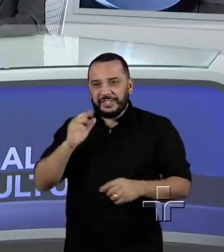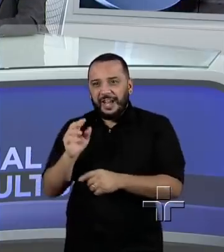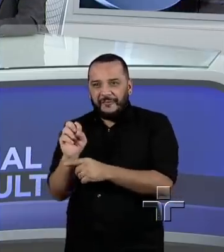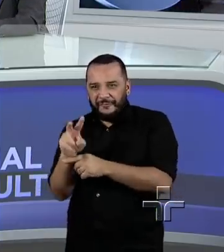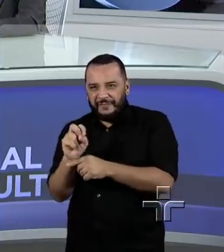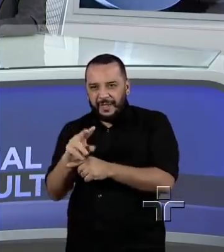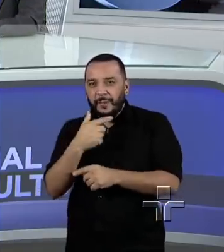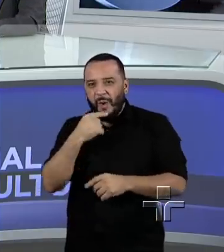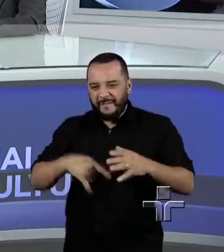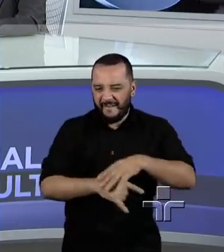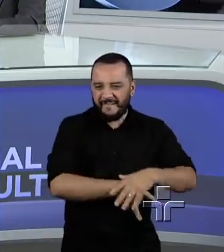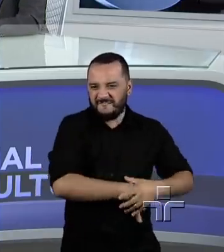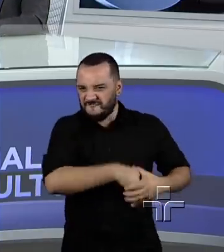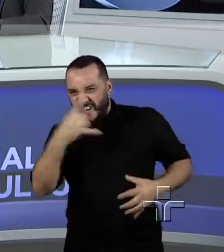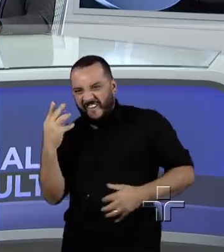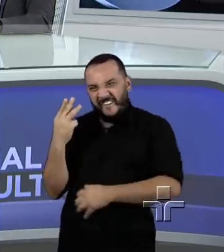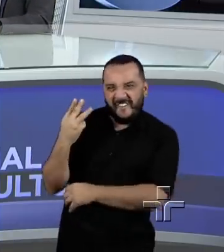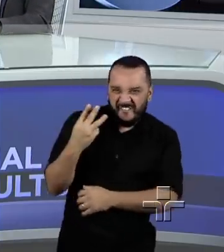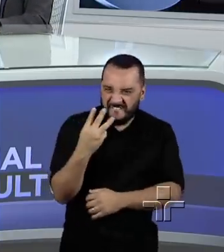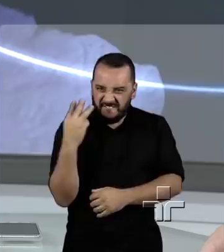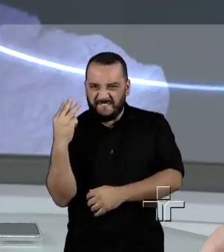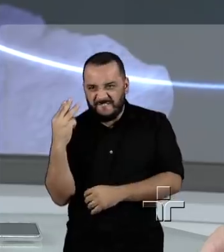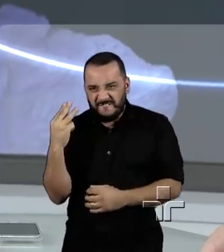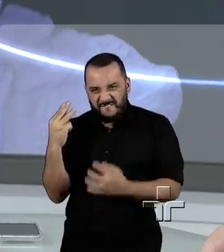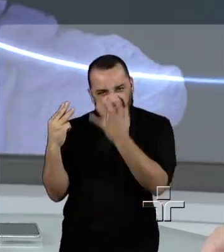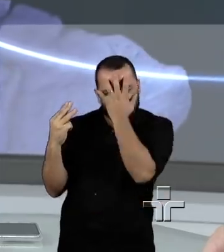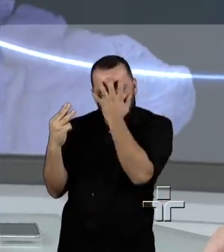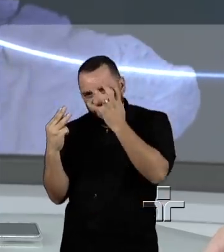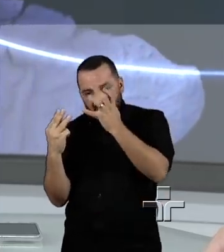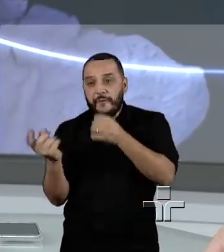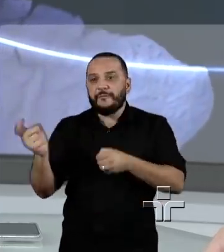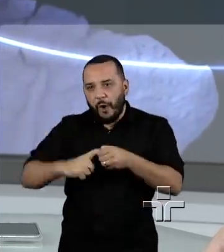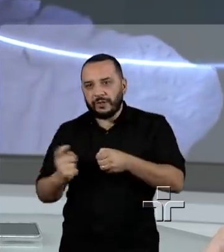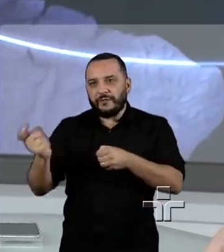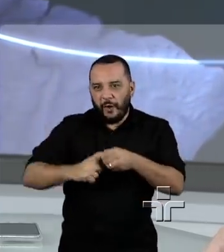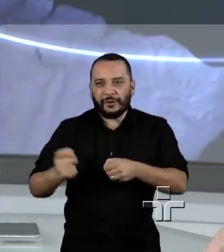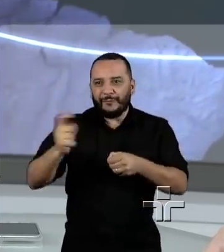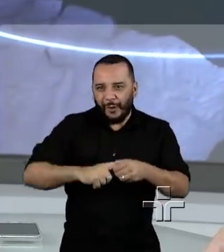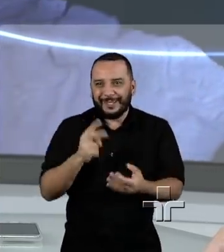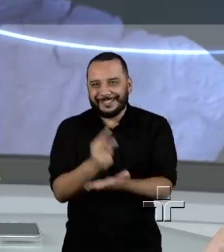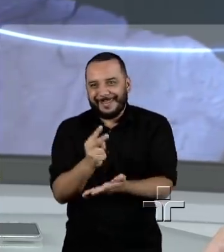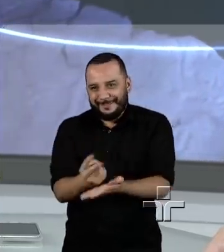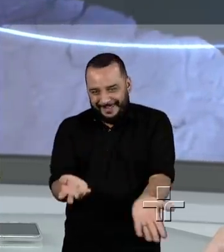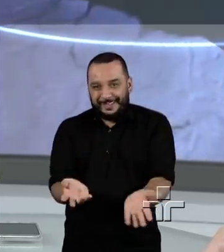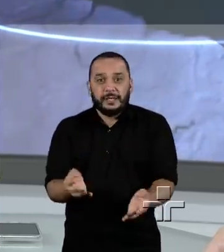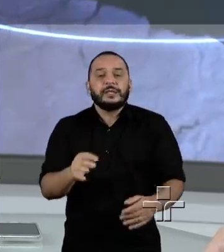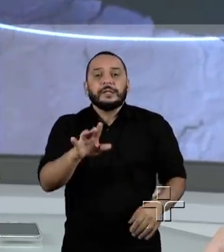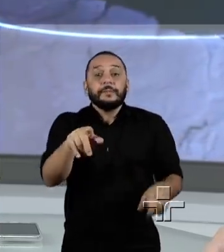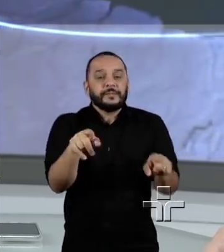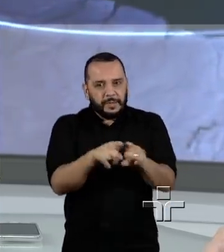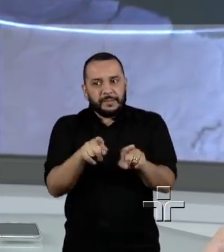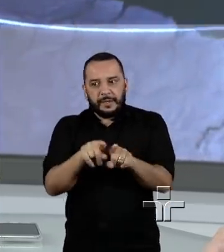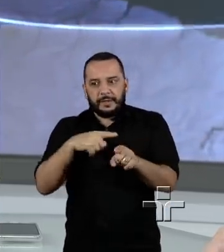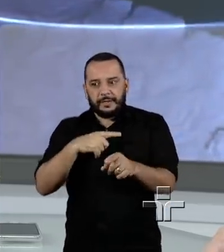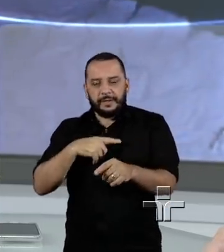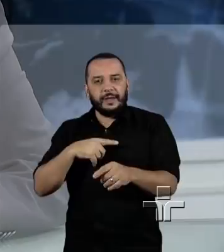deve vacinar ou não? Lógico que tem. É porque muita gente tem umas polêmicas. Não vacina não, que tem reações alérgicas, etc. Olha, isso